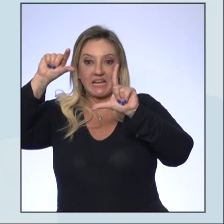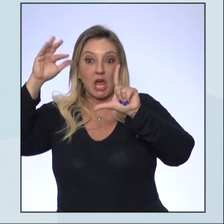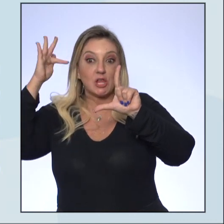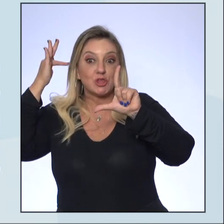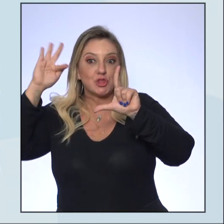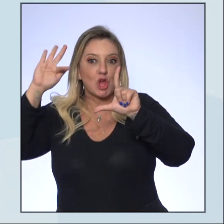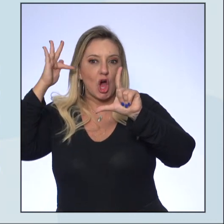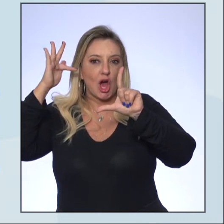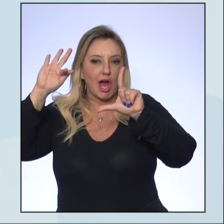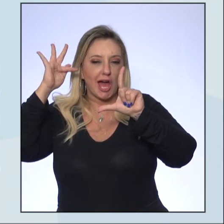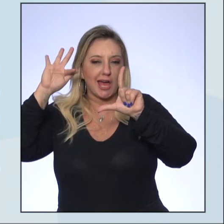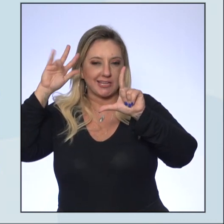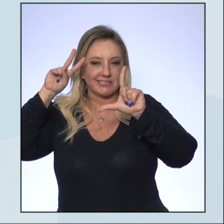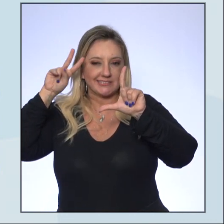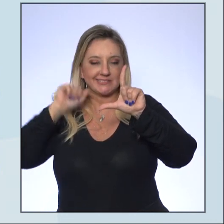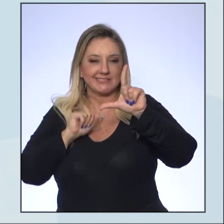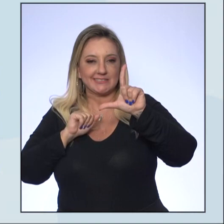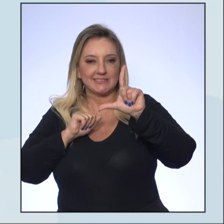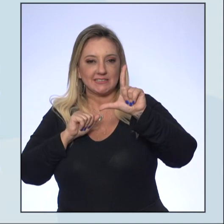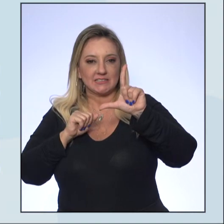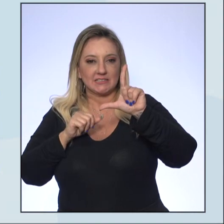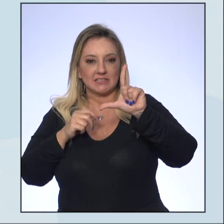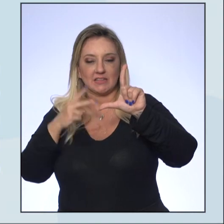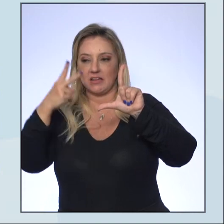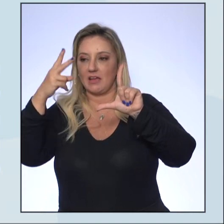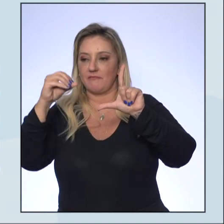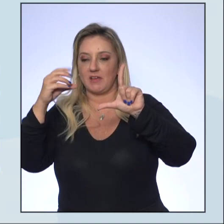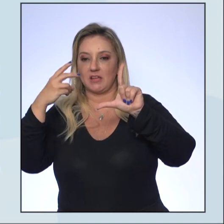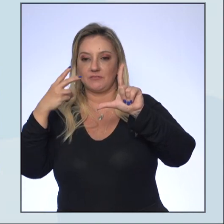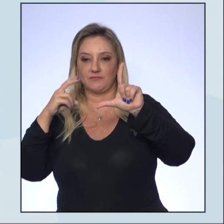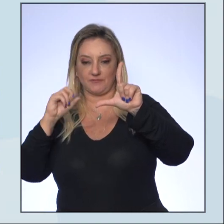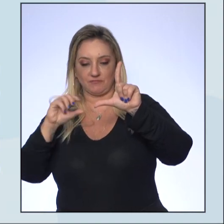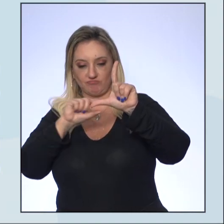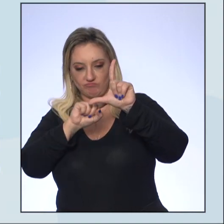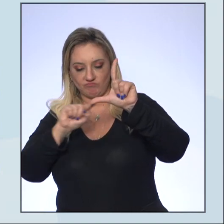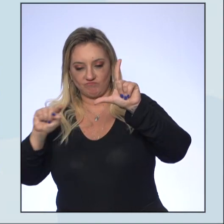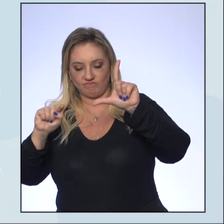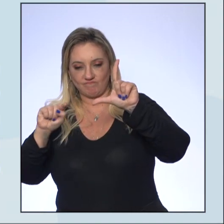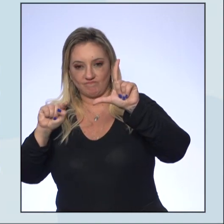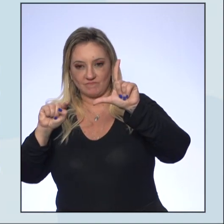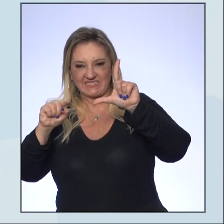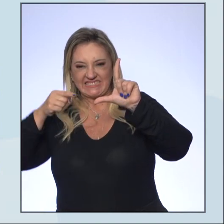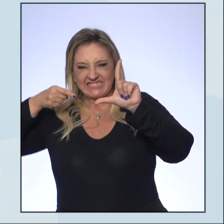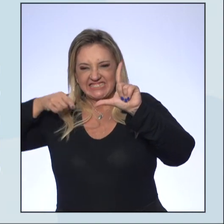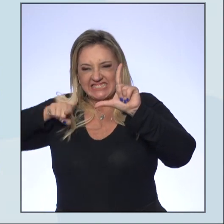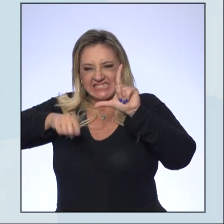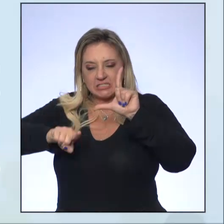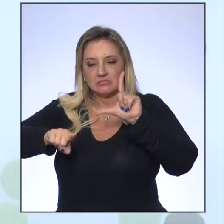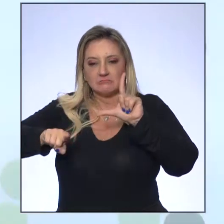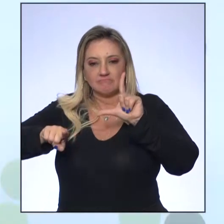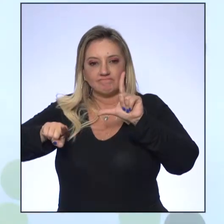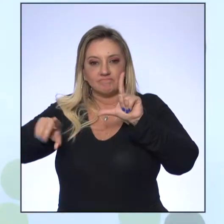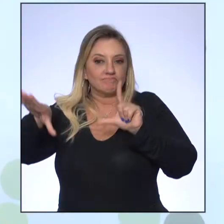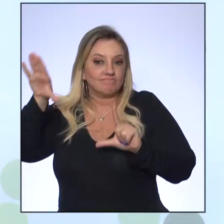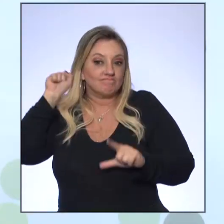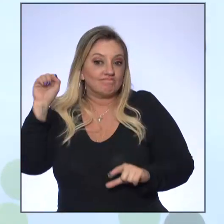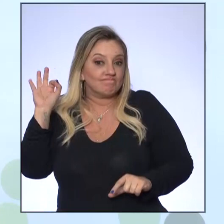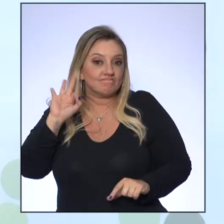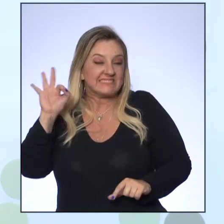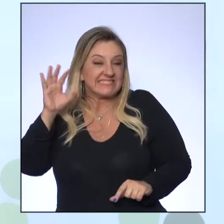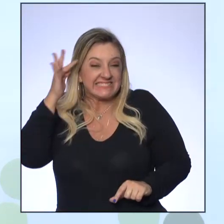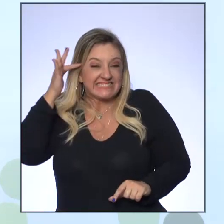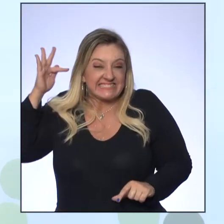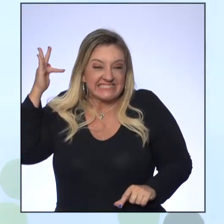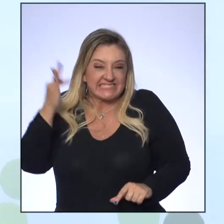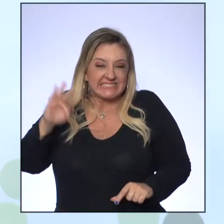zona audível. Então veja, mesmo entre 20 e 20.000, se eu pôr o volume muito intenso, eu não consigo ouvir, me